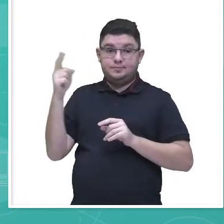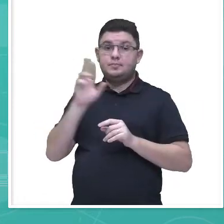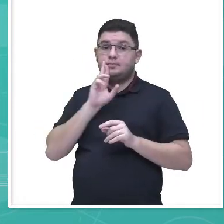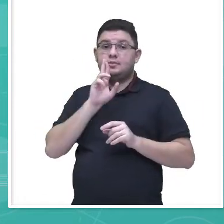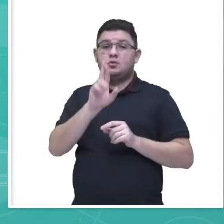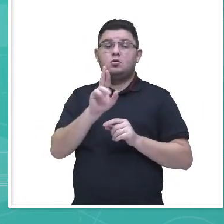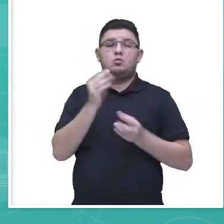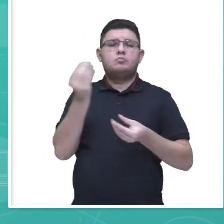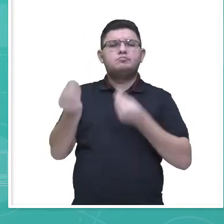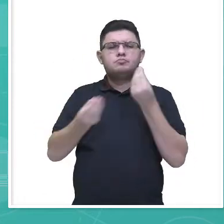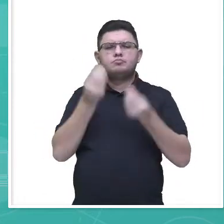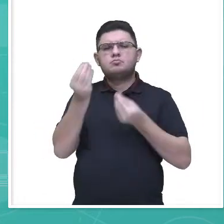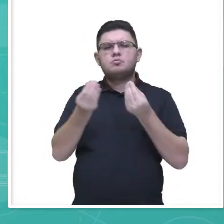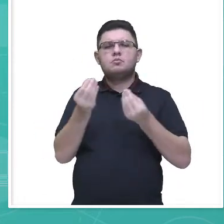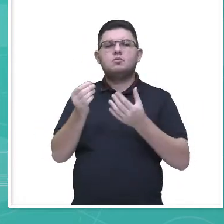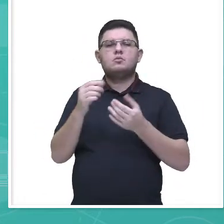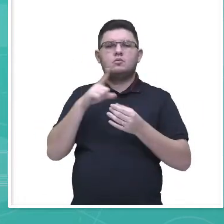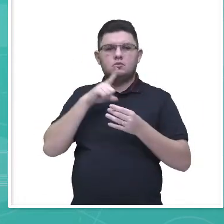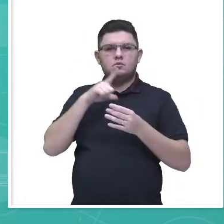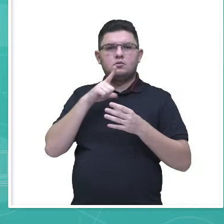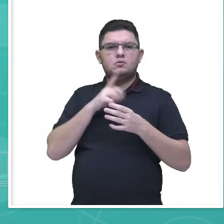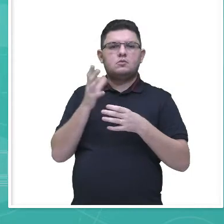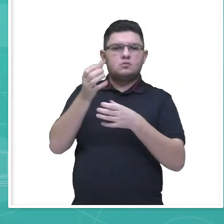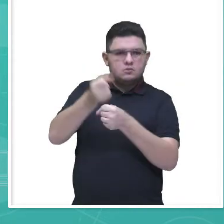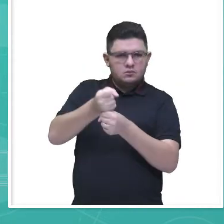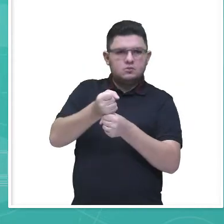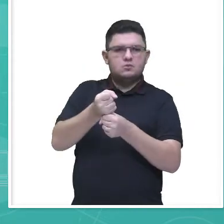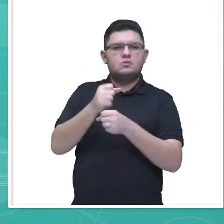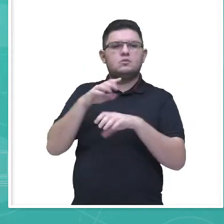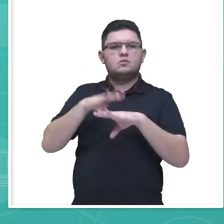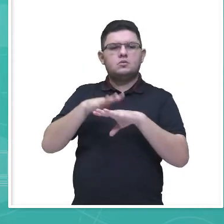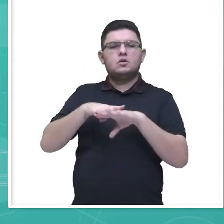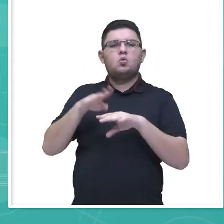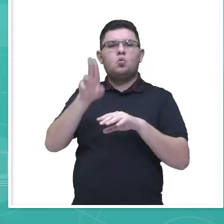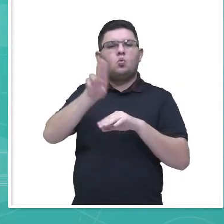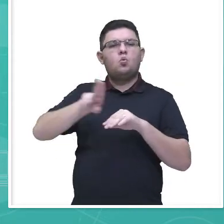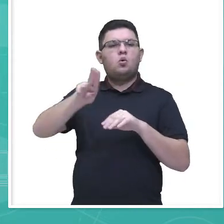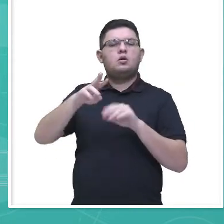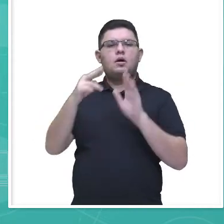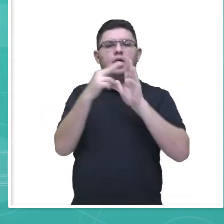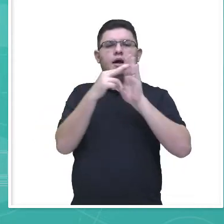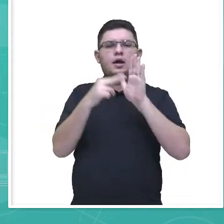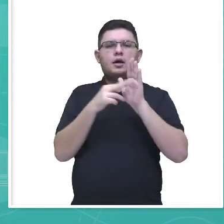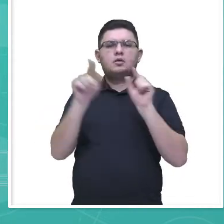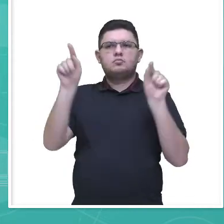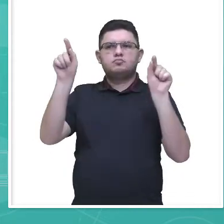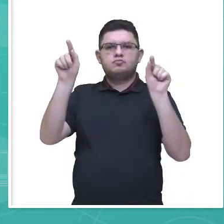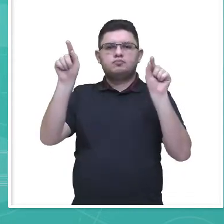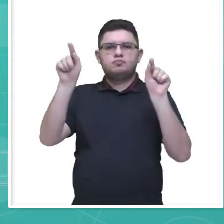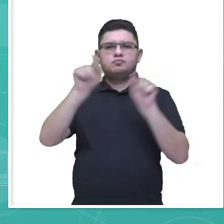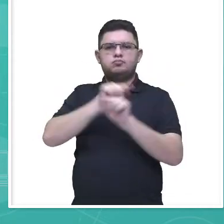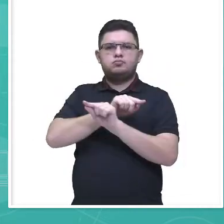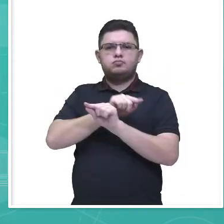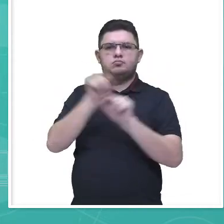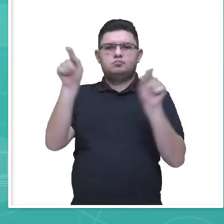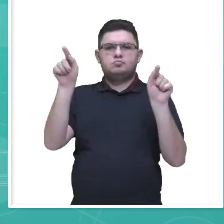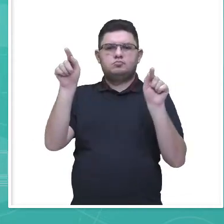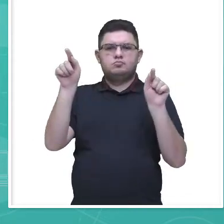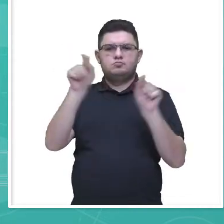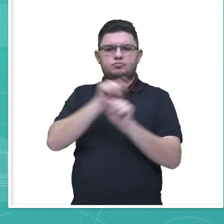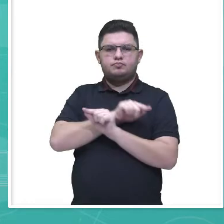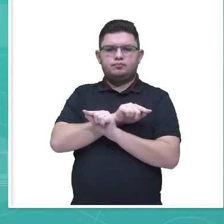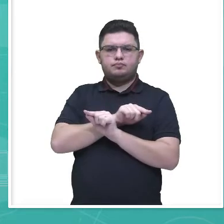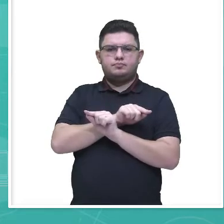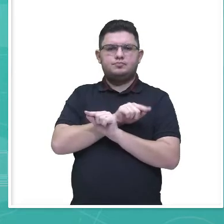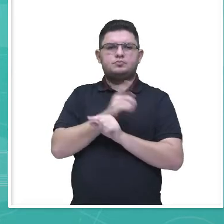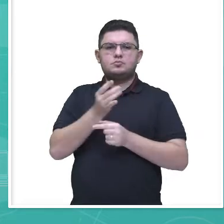uma fórmula, né? A gente pode utilizar uma regra de 3, né? Olha aí, se nós temos aqui 1